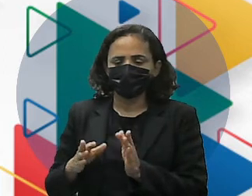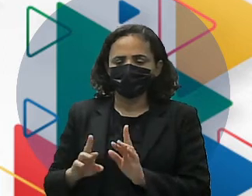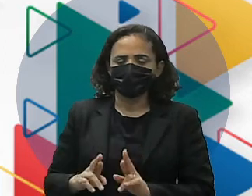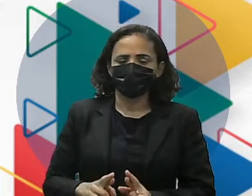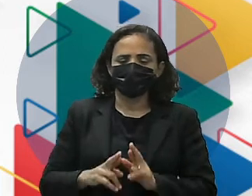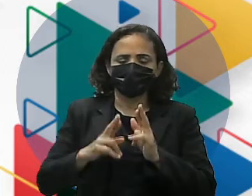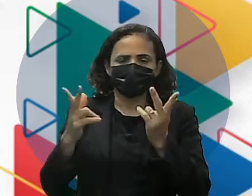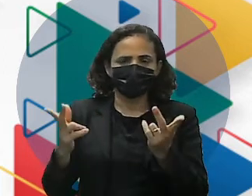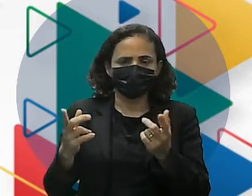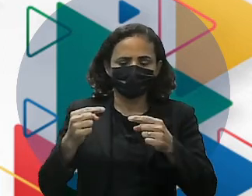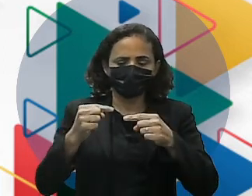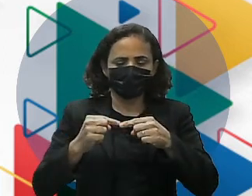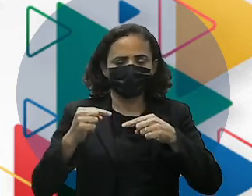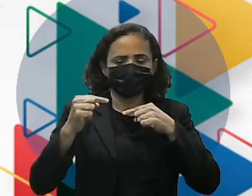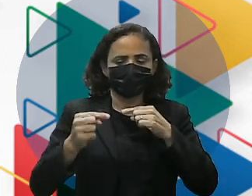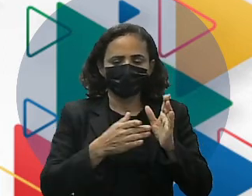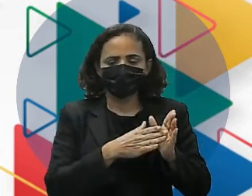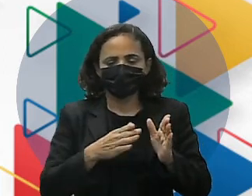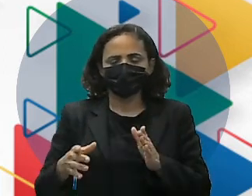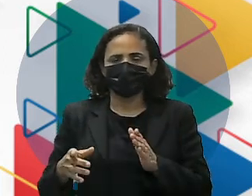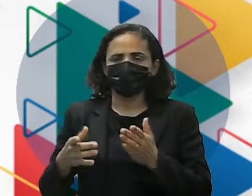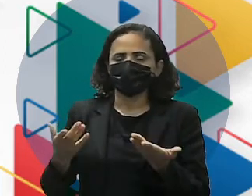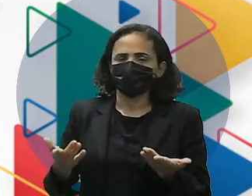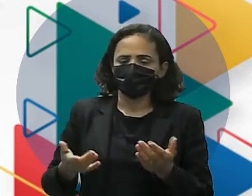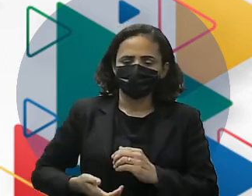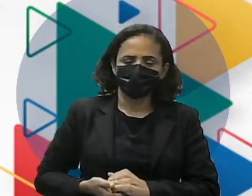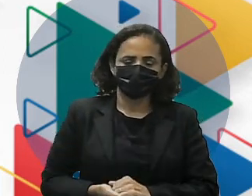inversamente proporcional à quantidade de bombons.